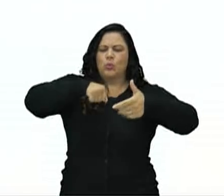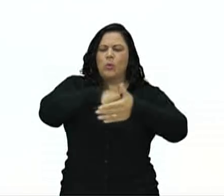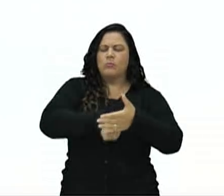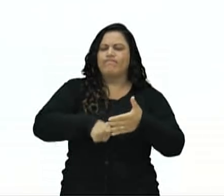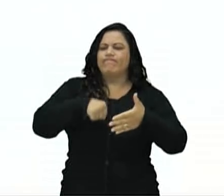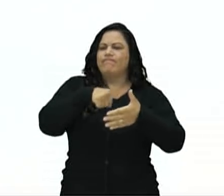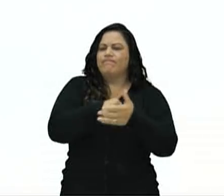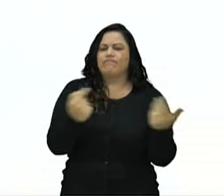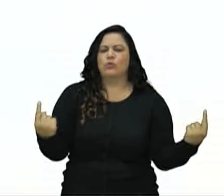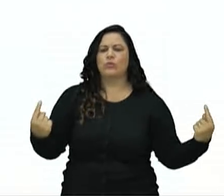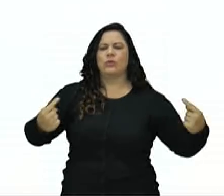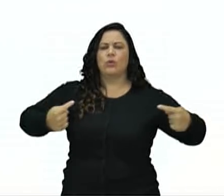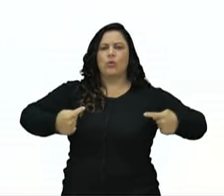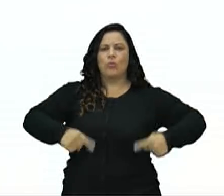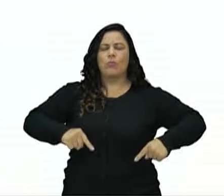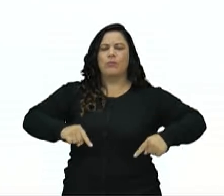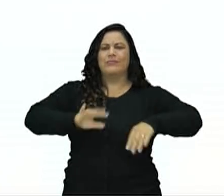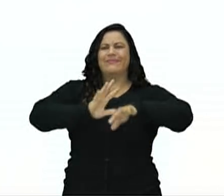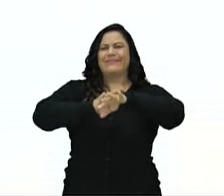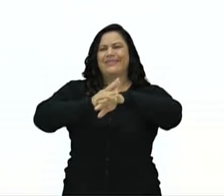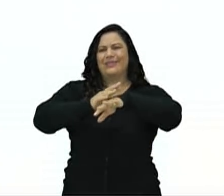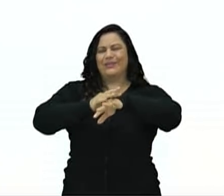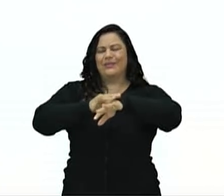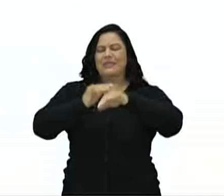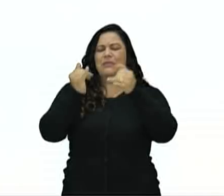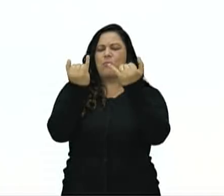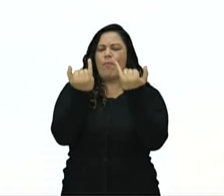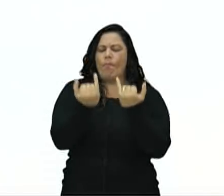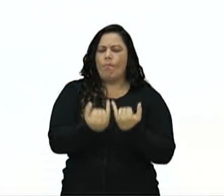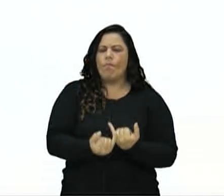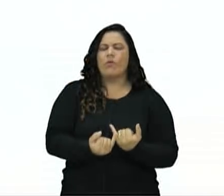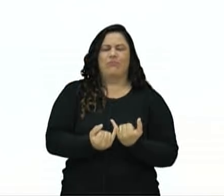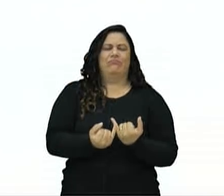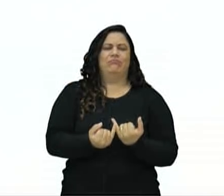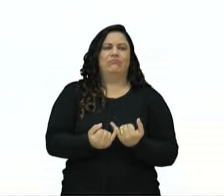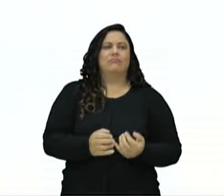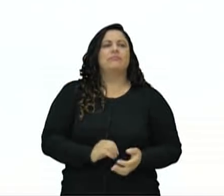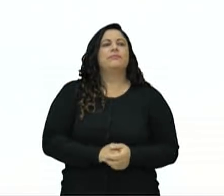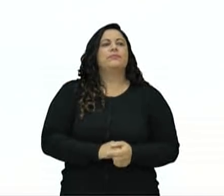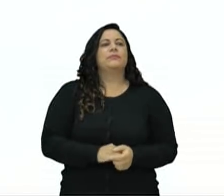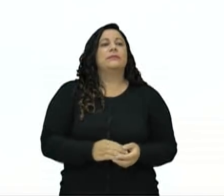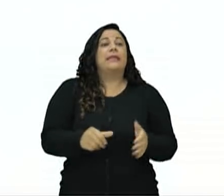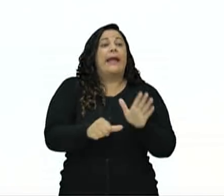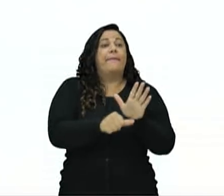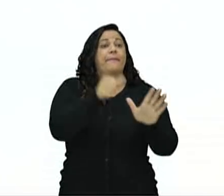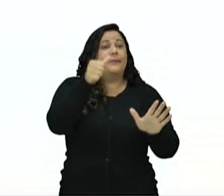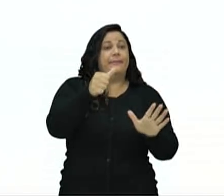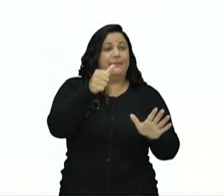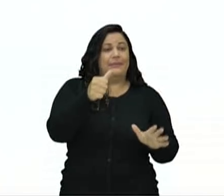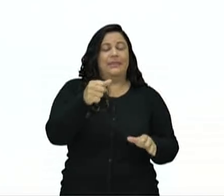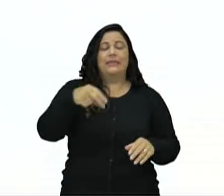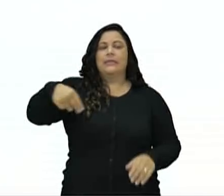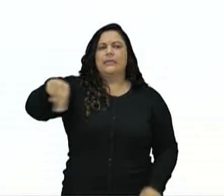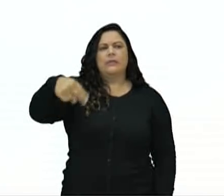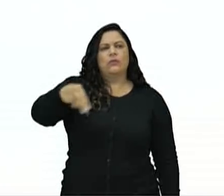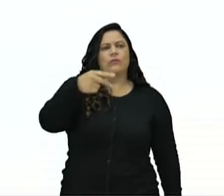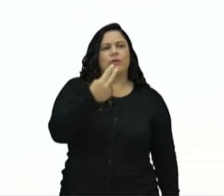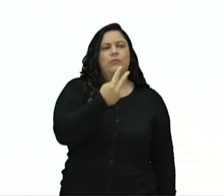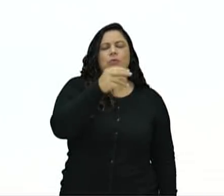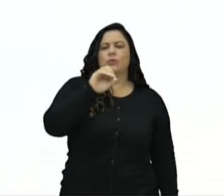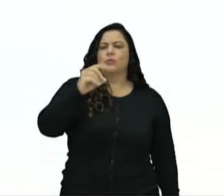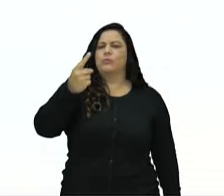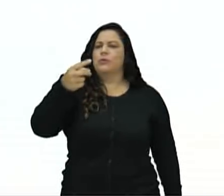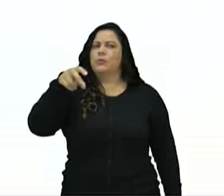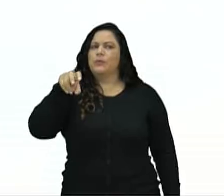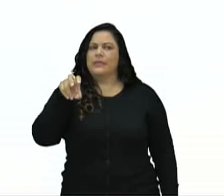foi feita em novembro de 2015, a segunda em outubro de 2016. E que diferença um ano faz?